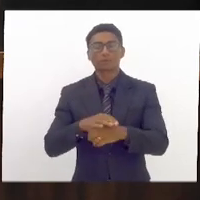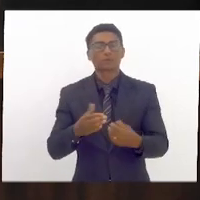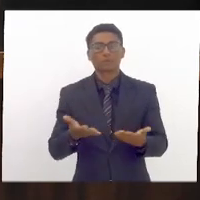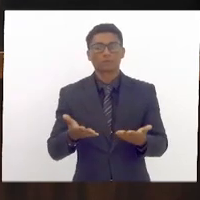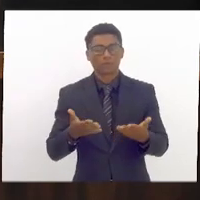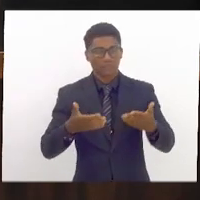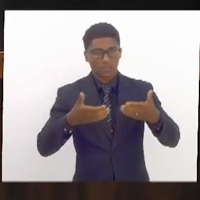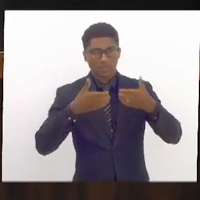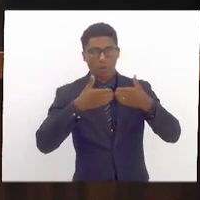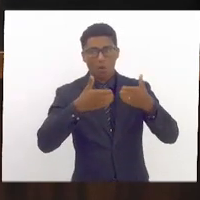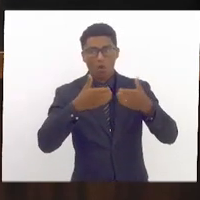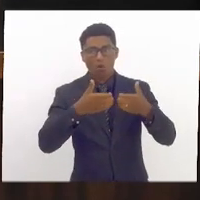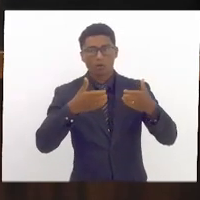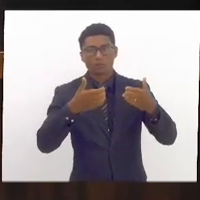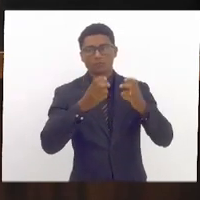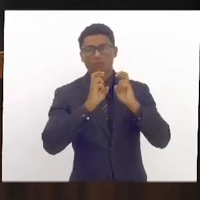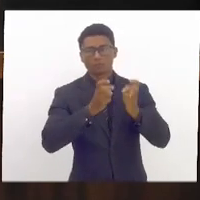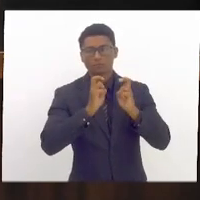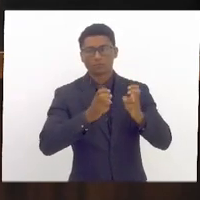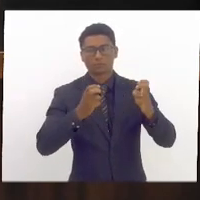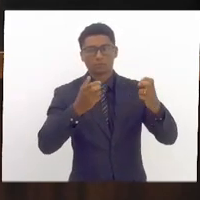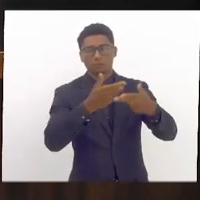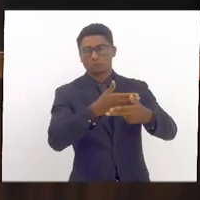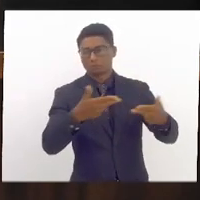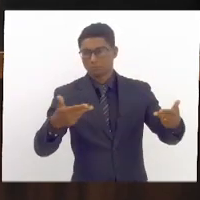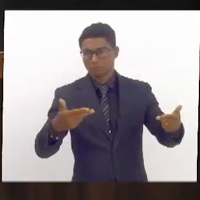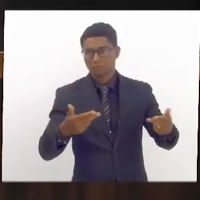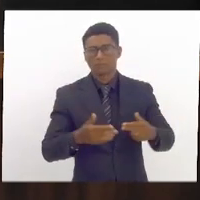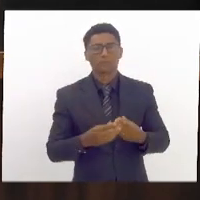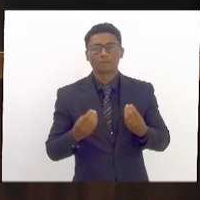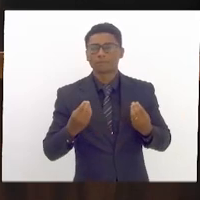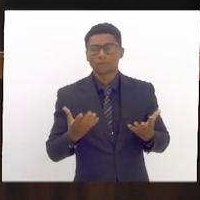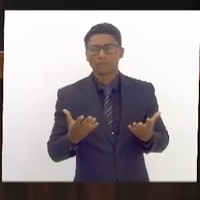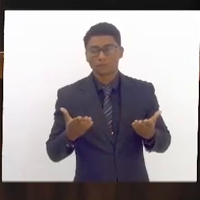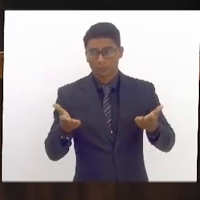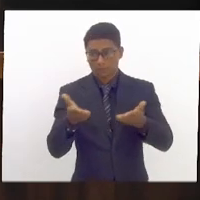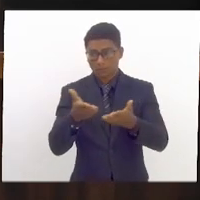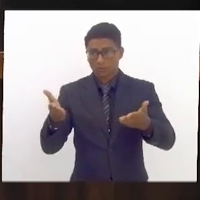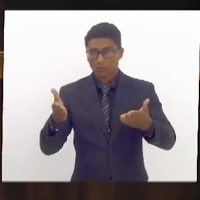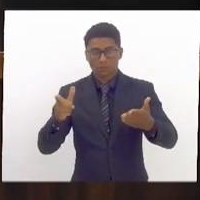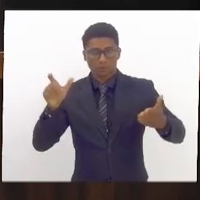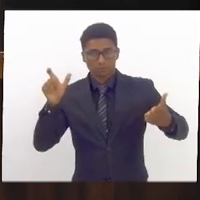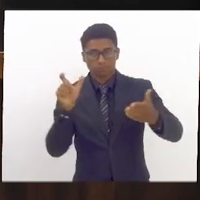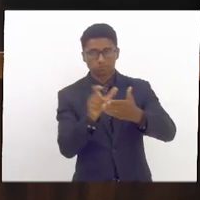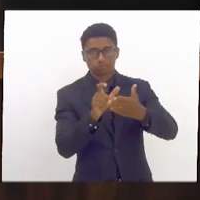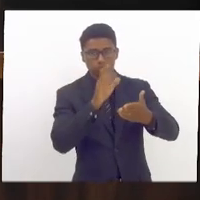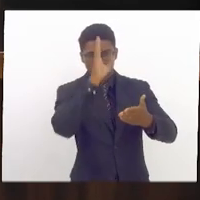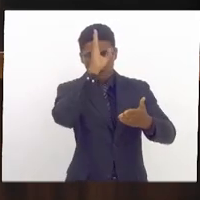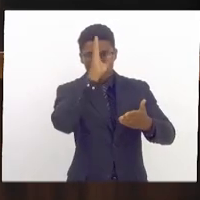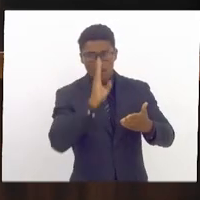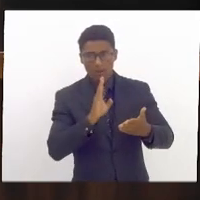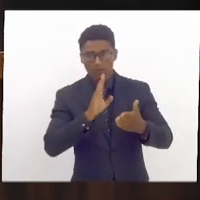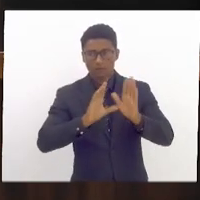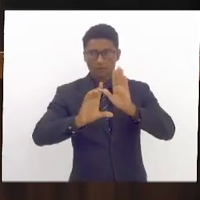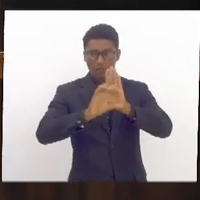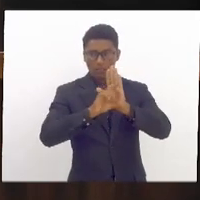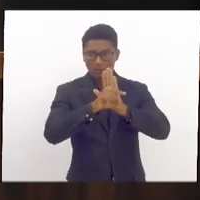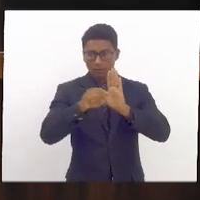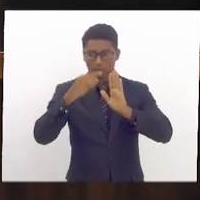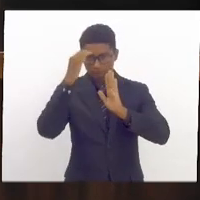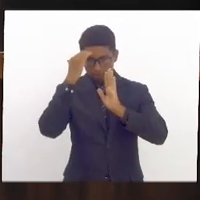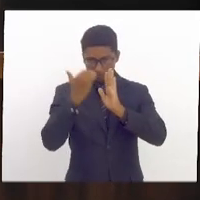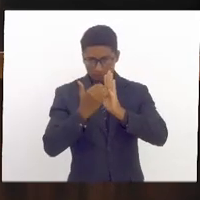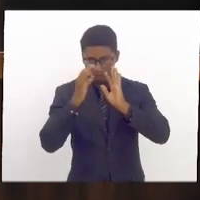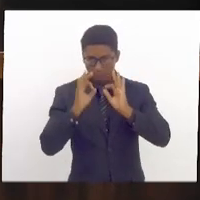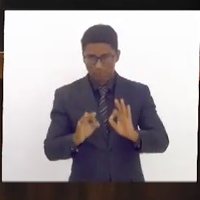administrativo e concedidos pela Secretaria de Estado de Transporte, para garantir o exercício das gratuidades legalmente instituída pela lei e da outras